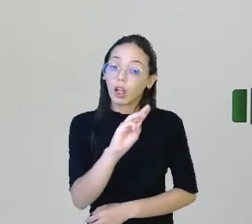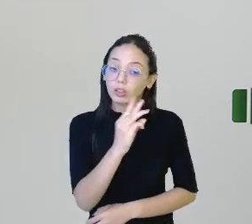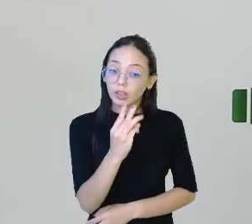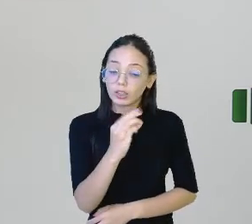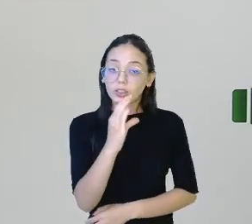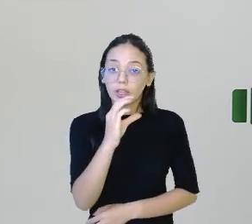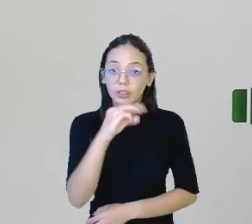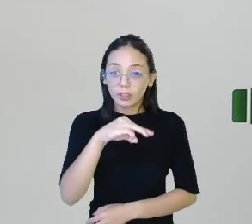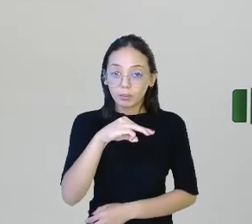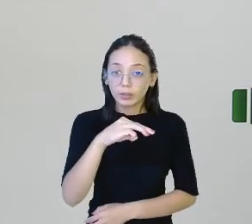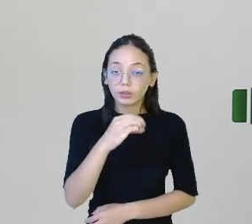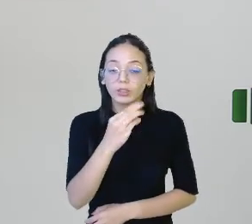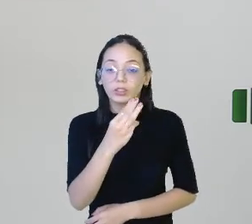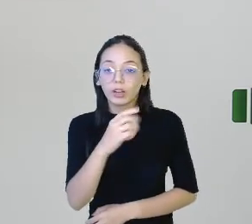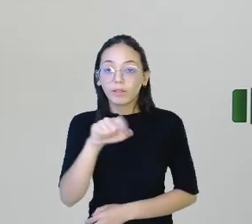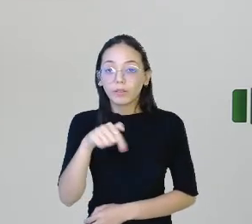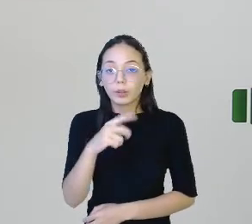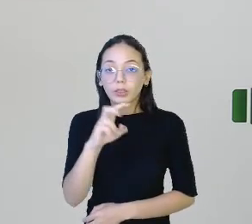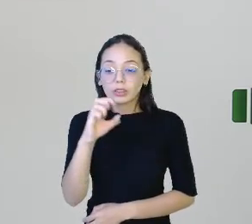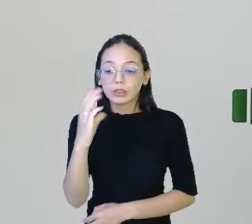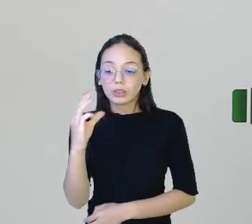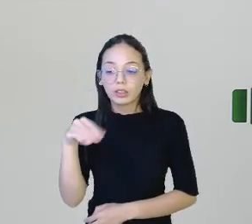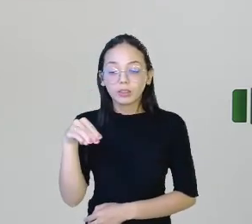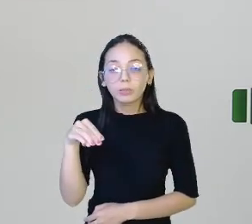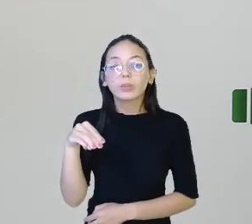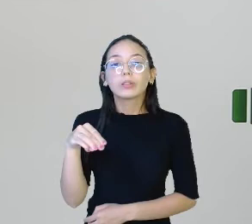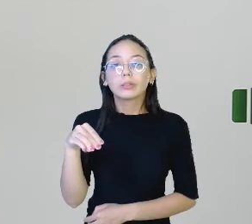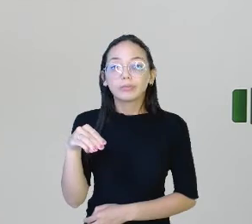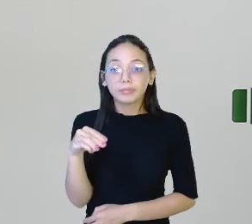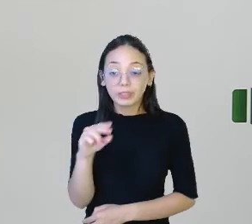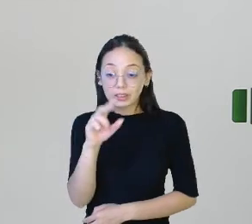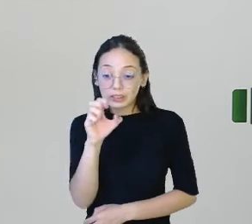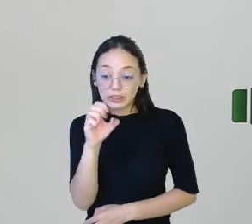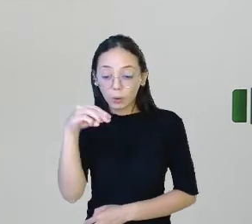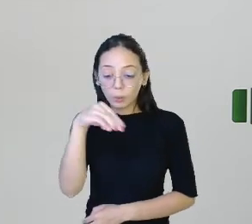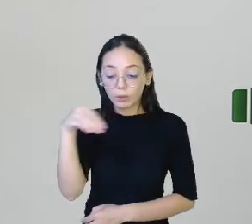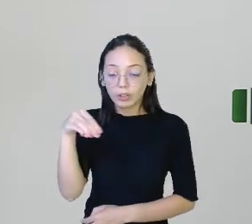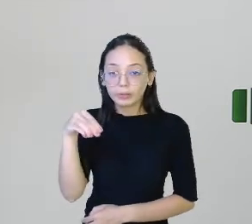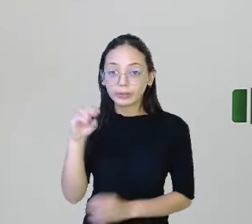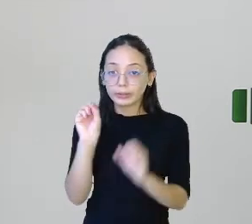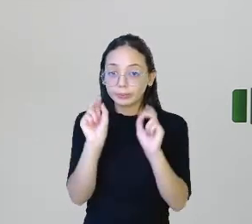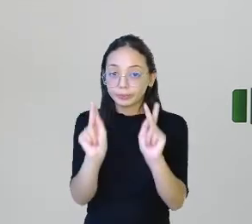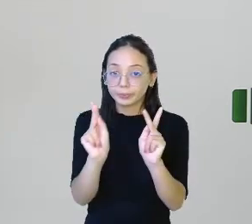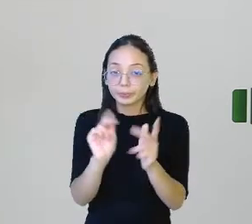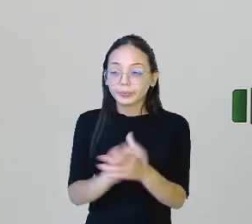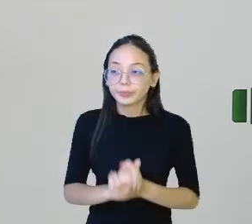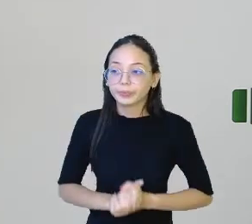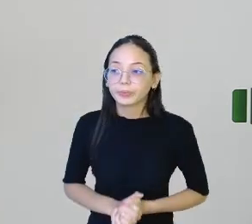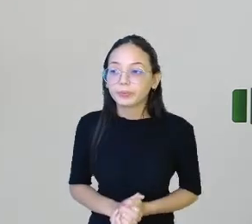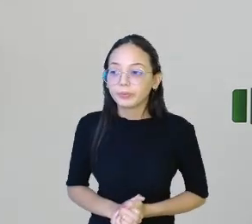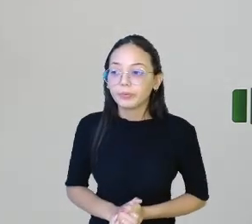centímetros, 3 centímetros e 5 milímetros, beleza?